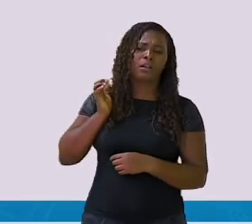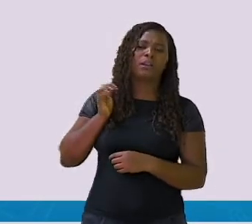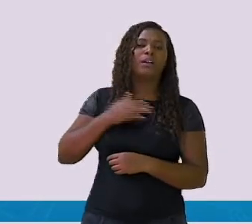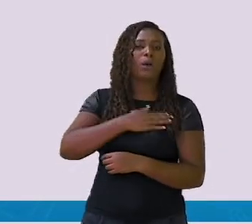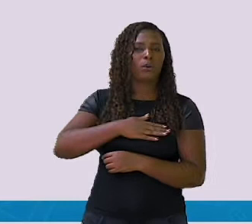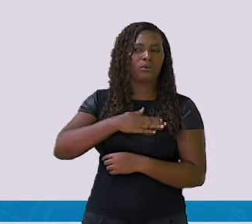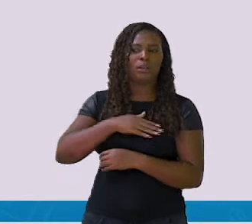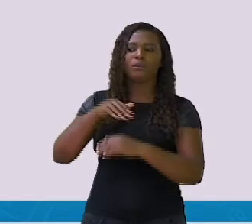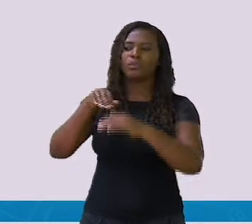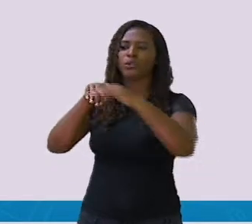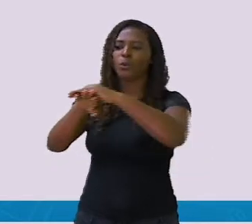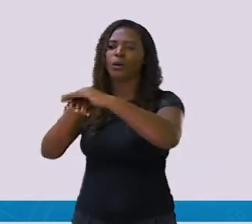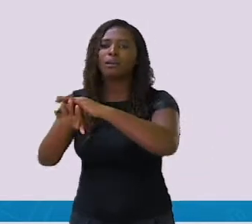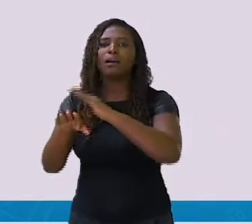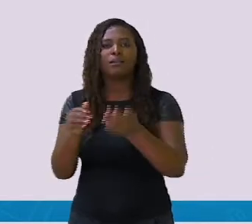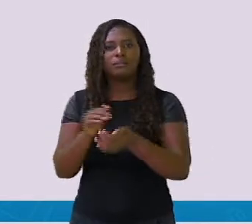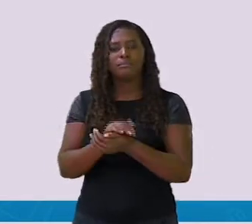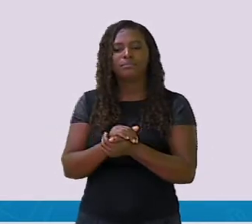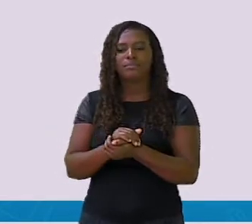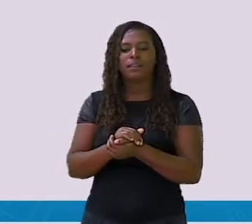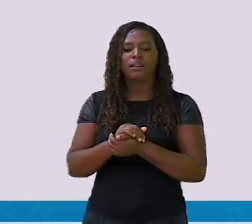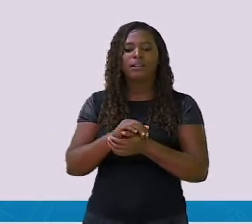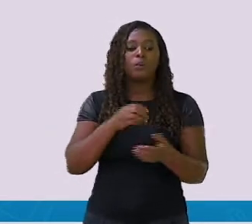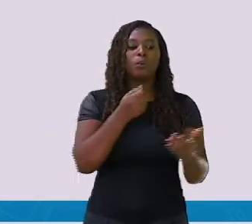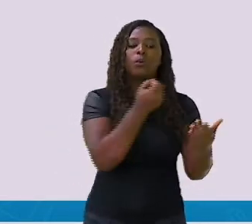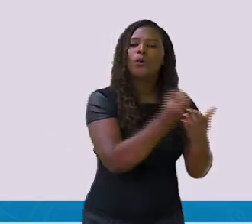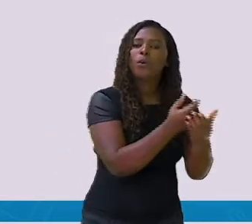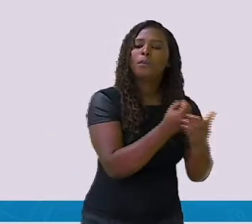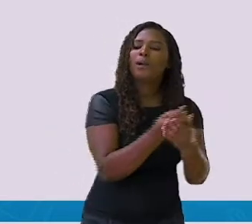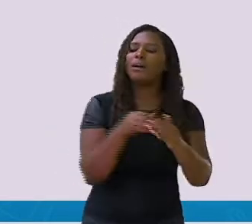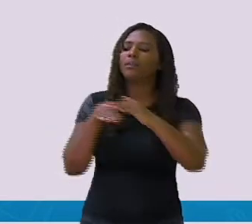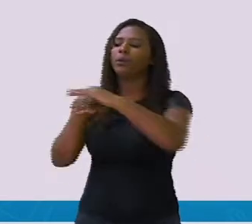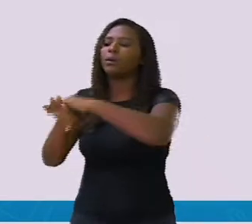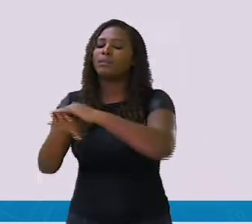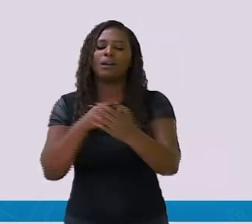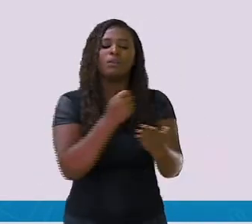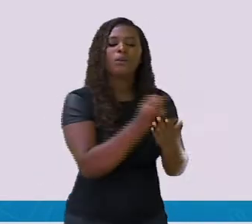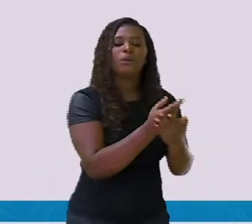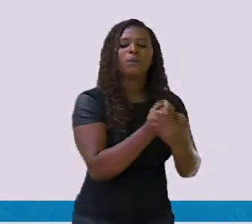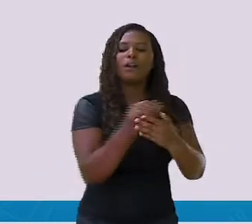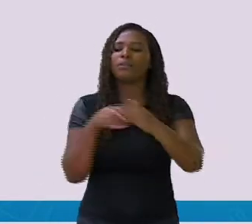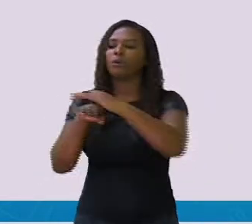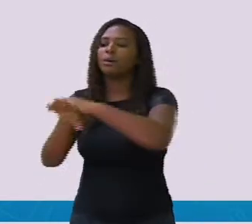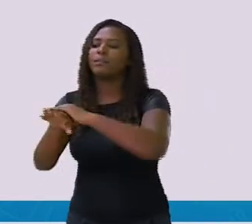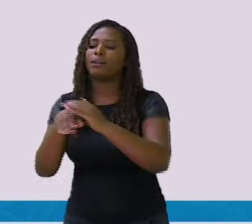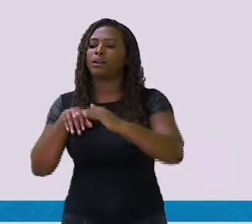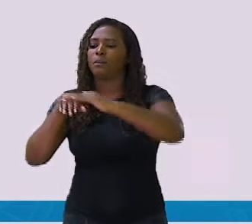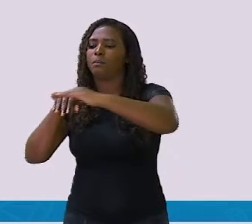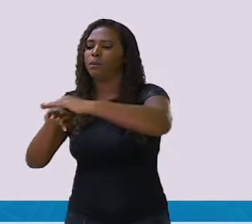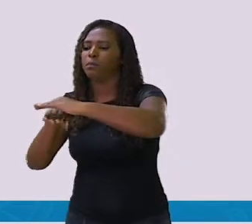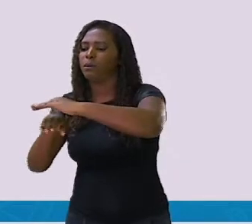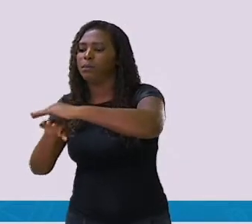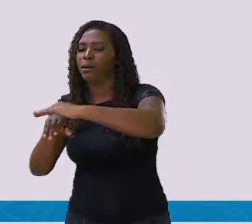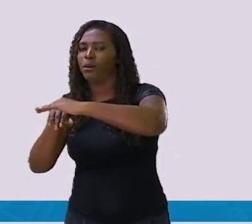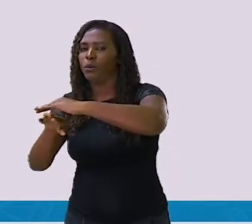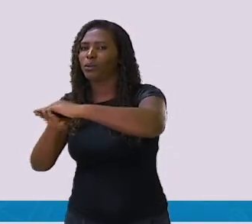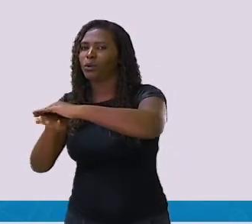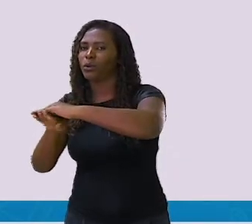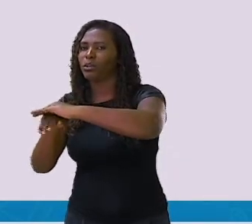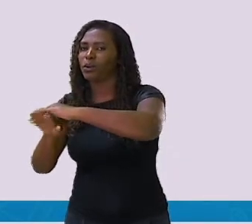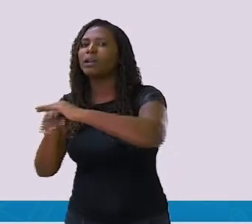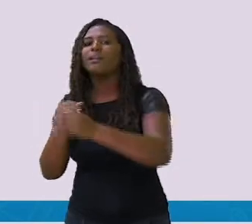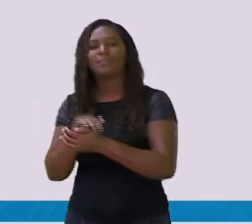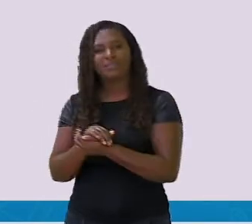livro, liam e guardavam. Adquiriam, guardavam. Então, acabava que ele fazia uma coleção de livros. Então, ele tinha